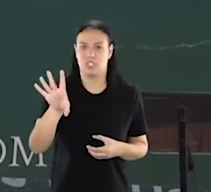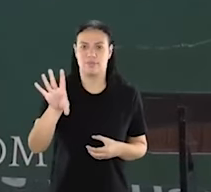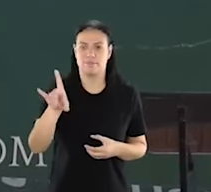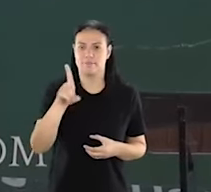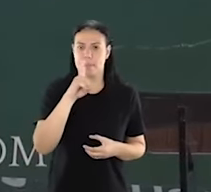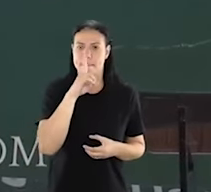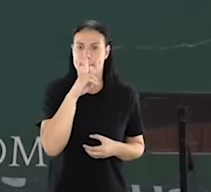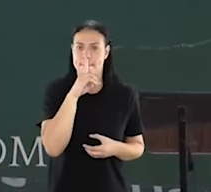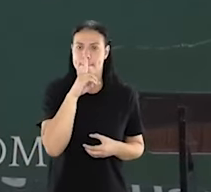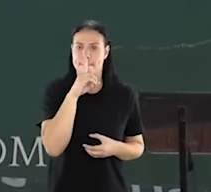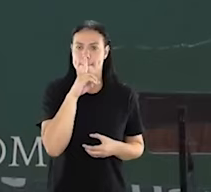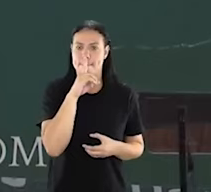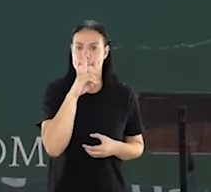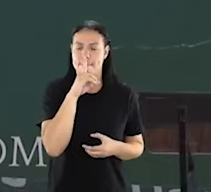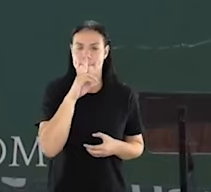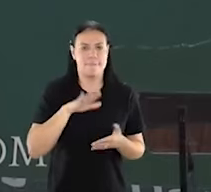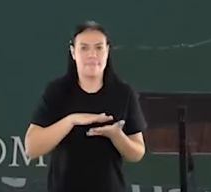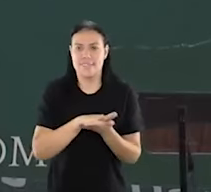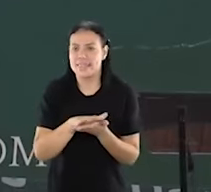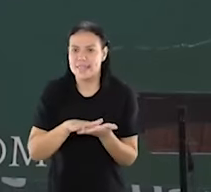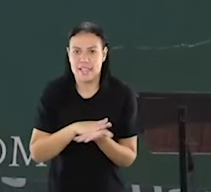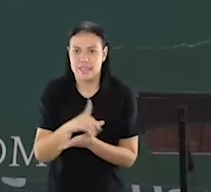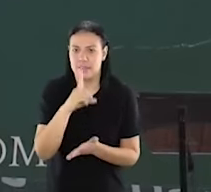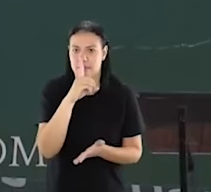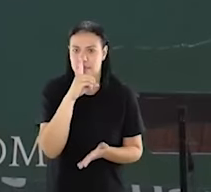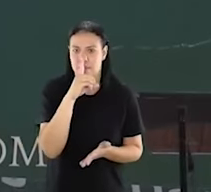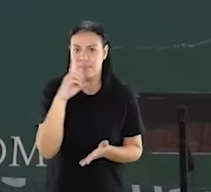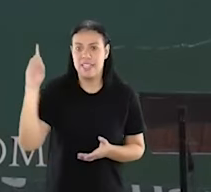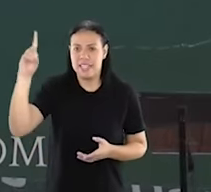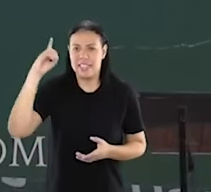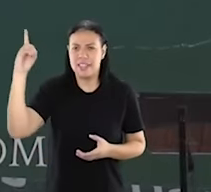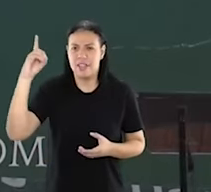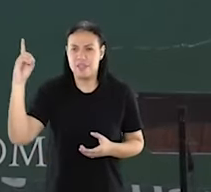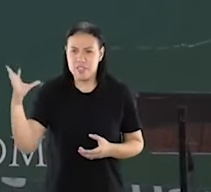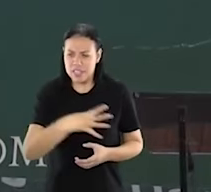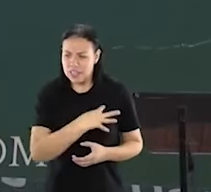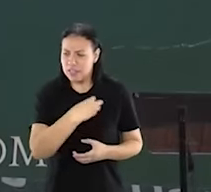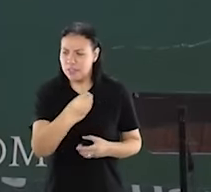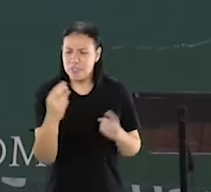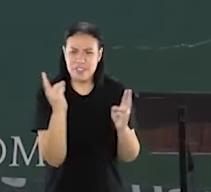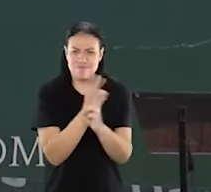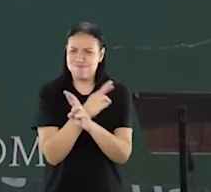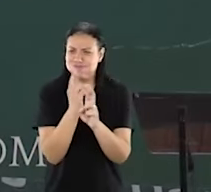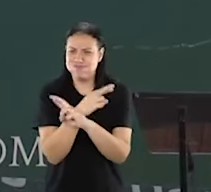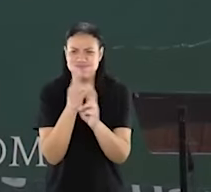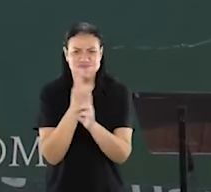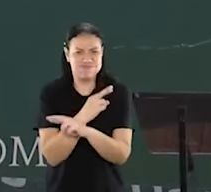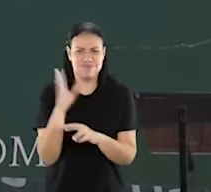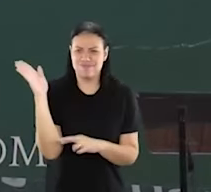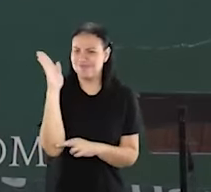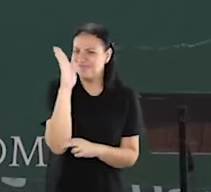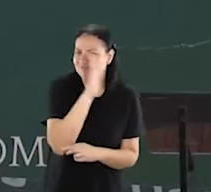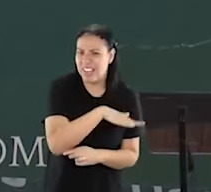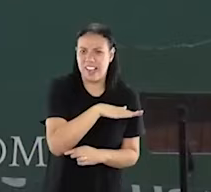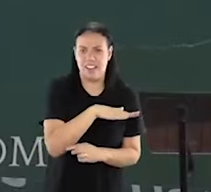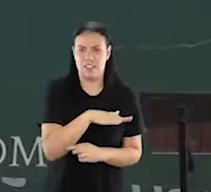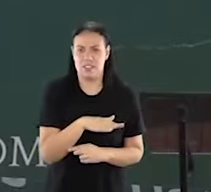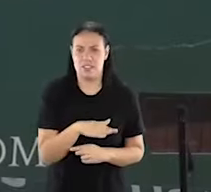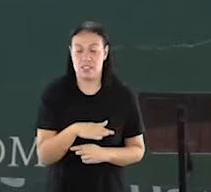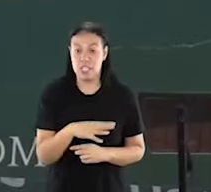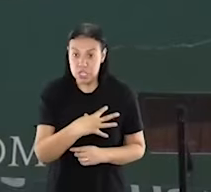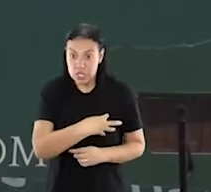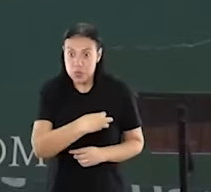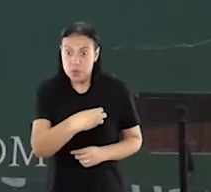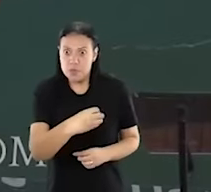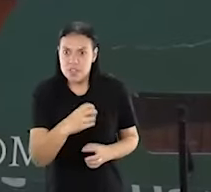Silêncio. Relacionamento estremecido. Agora o filho não quer conversar mais com o pai, o filho quer matar o pai,